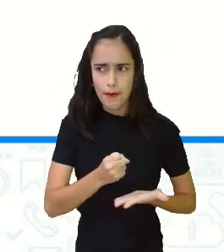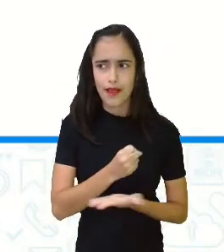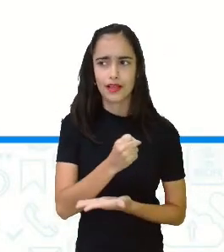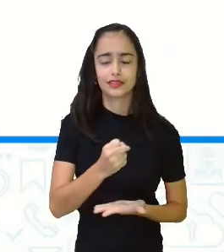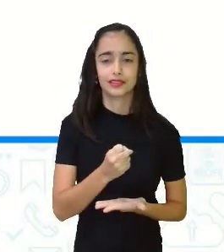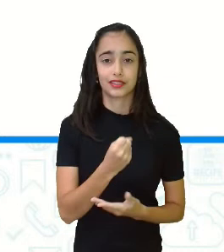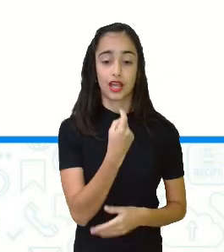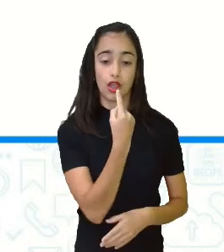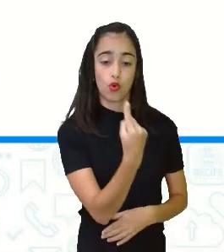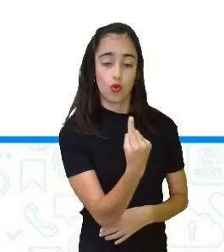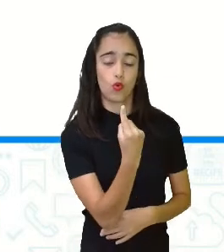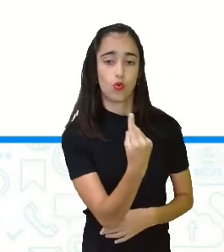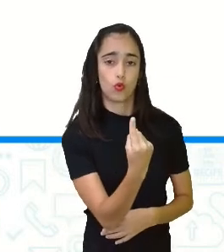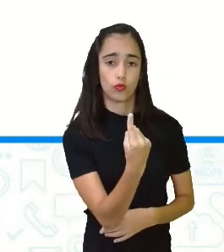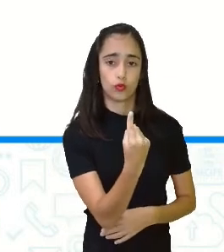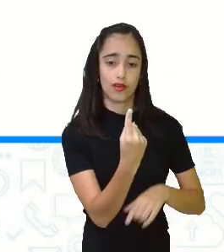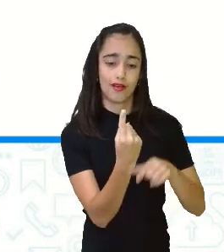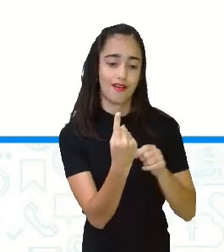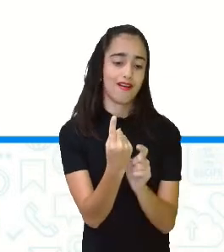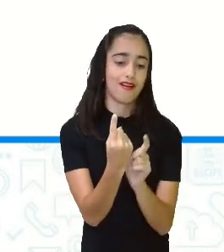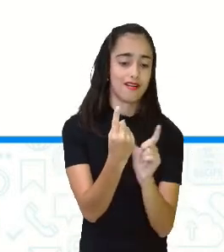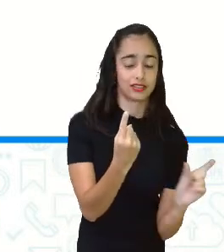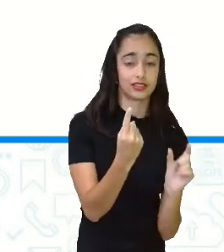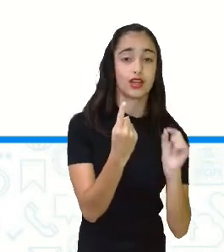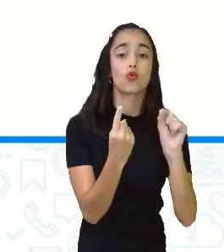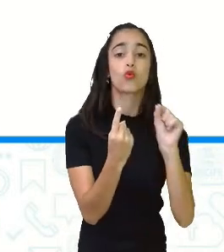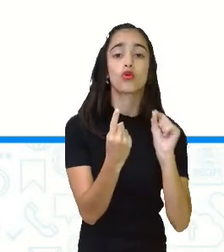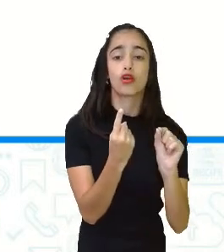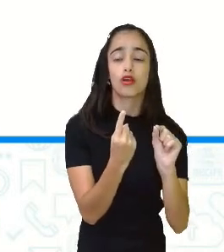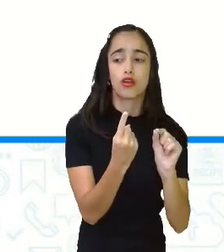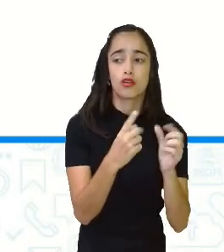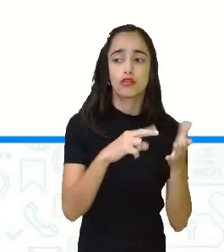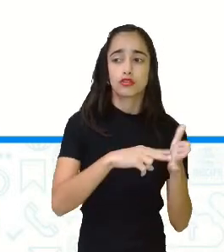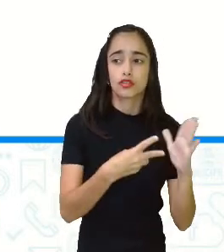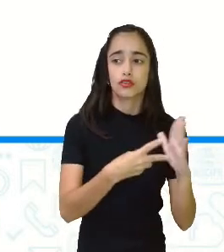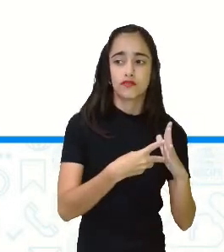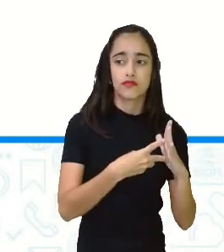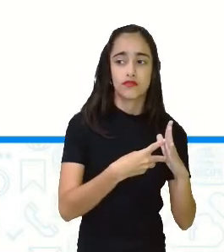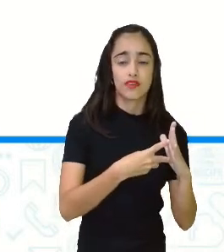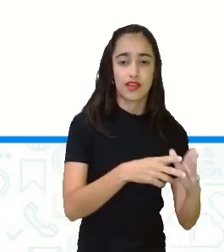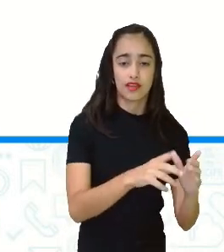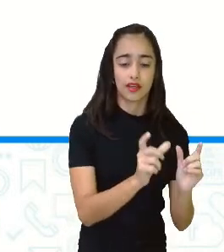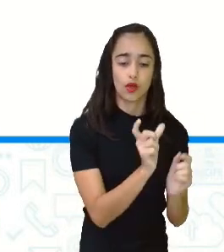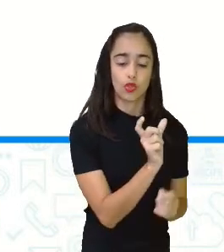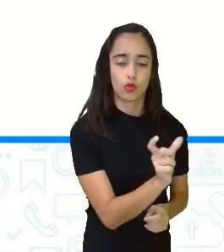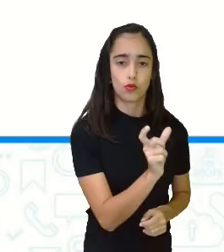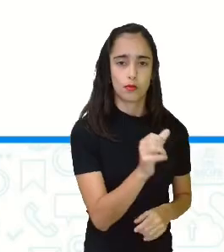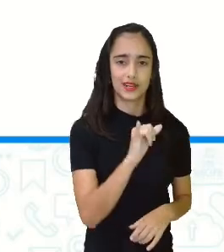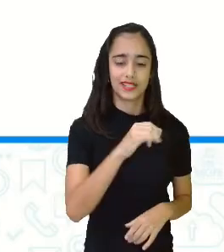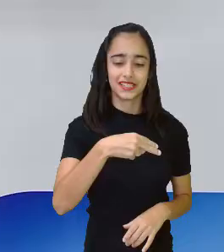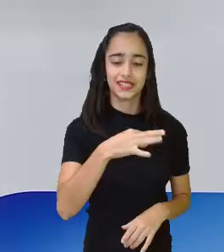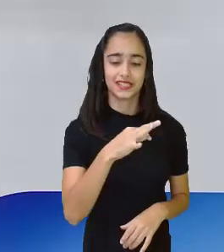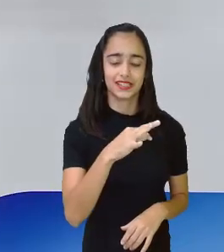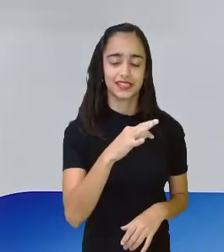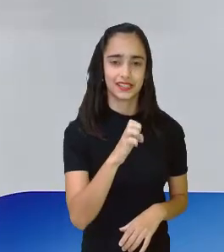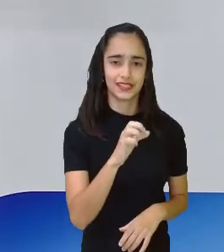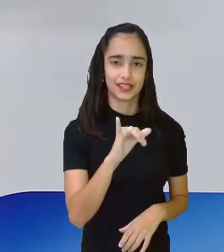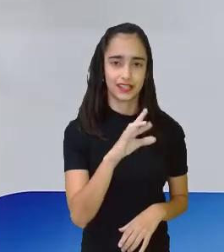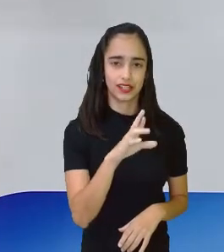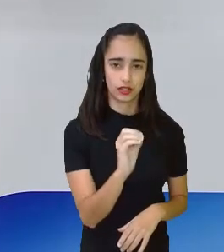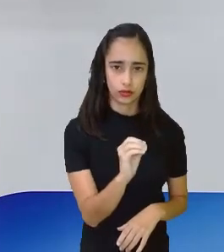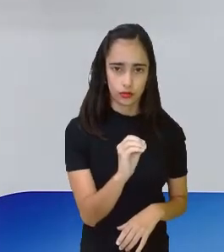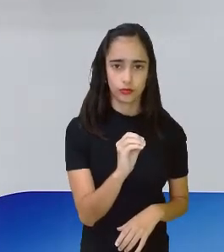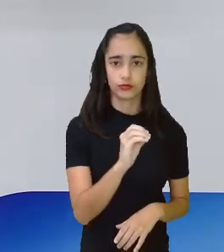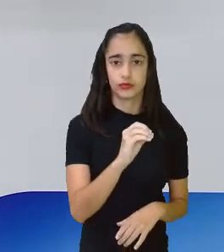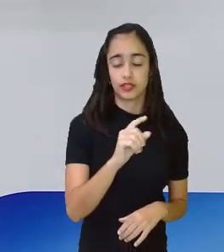é antes da vírgula. Isso é importante você saber. Antes da vírgula é número inteiro e depois da